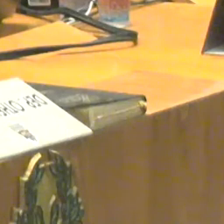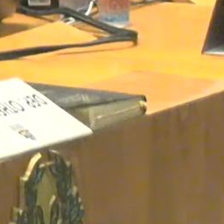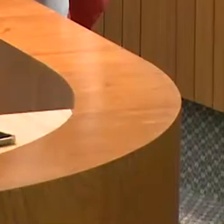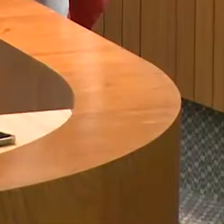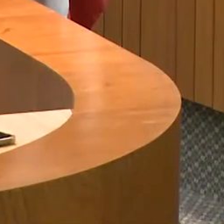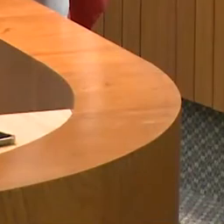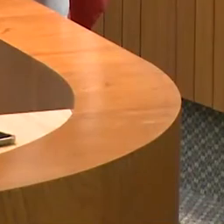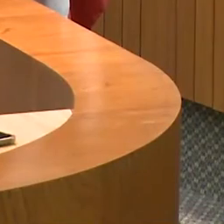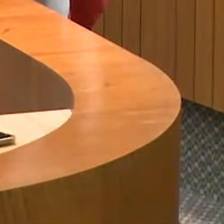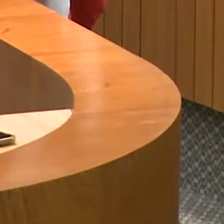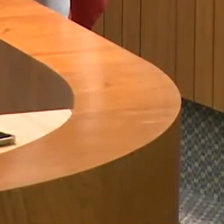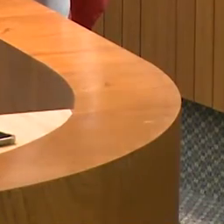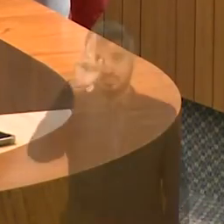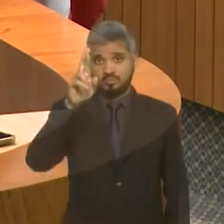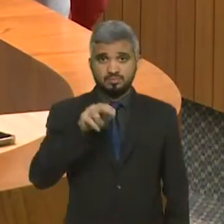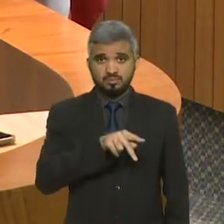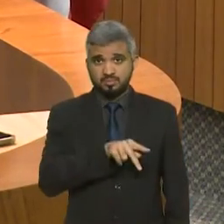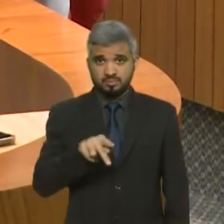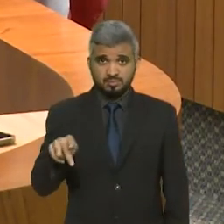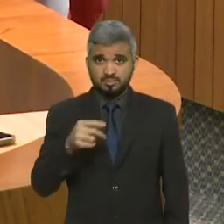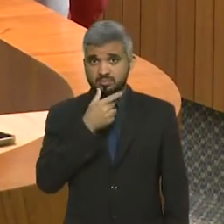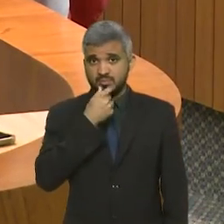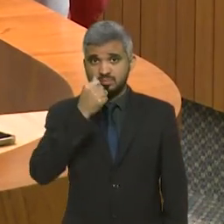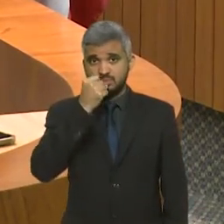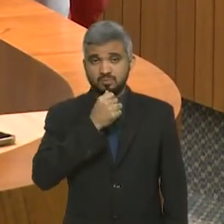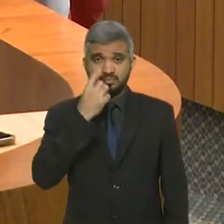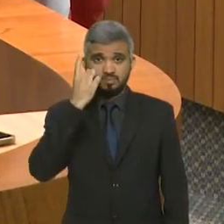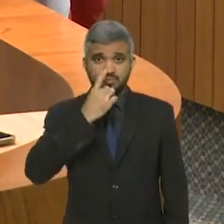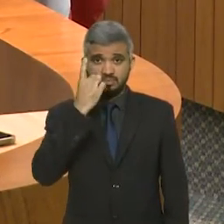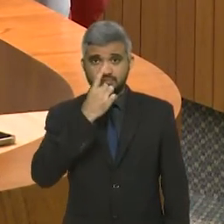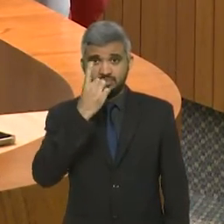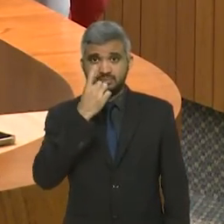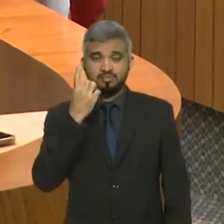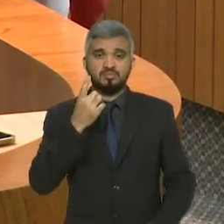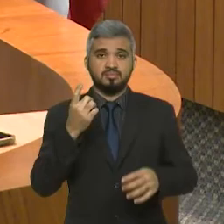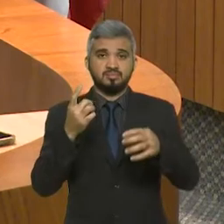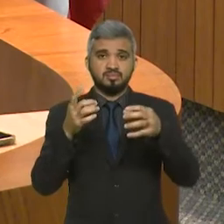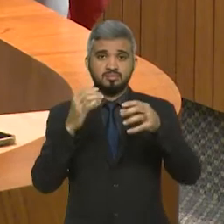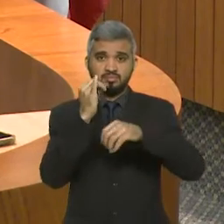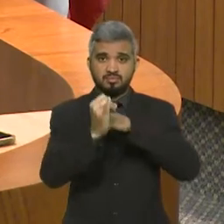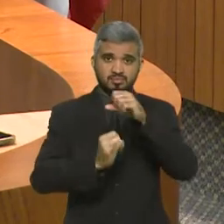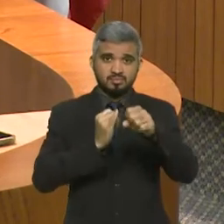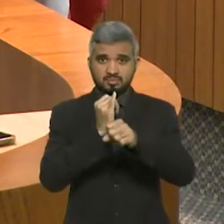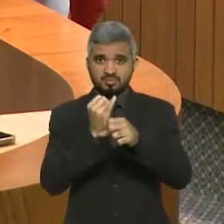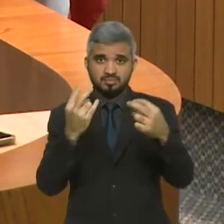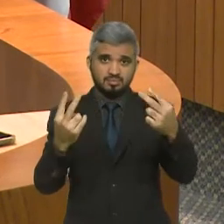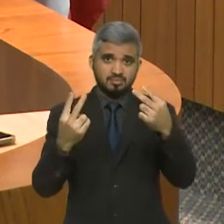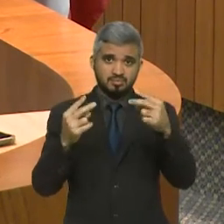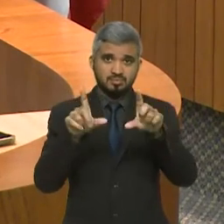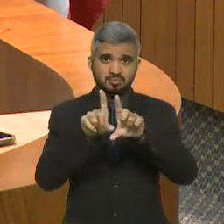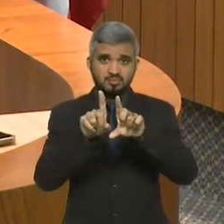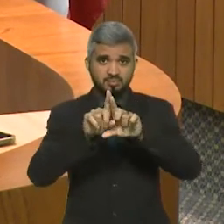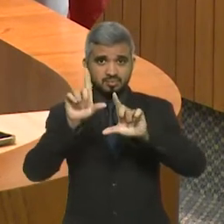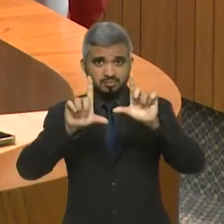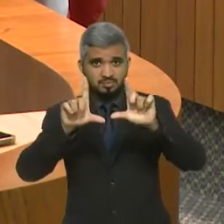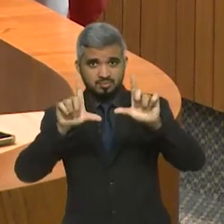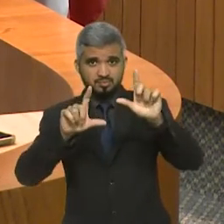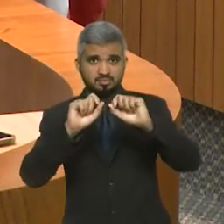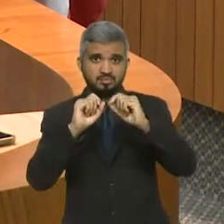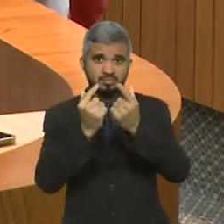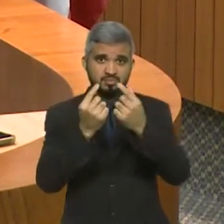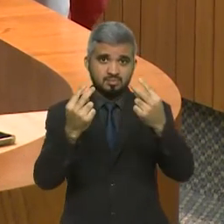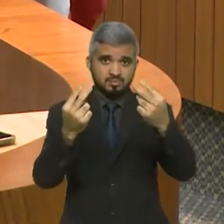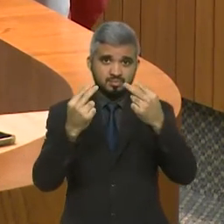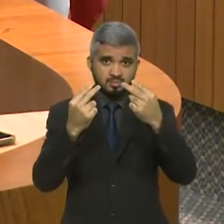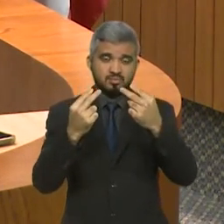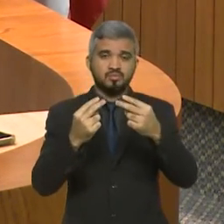Senhor presidente, senhoras e senhores deputados, membros da galeria, internautas, telespectadores da TV Assembleia, funcionários desse poder. Senhor